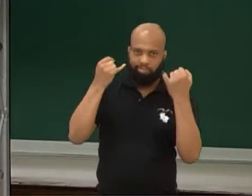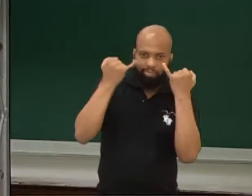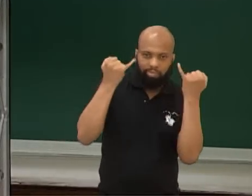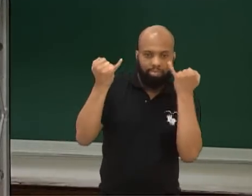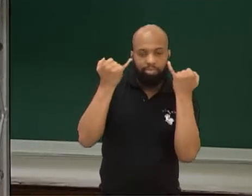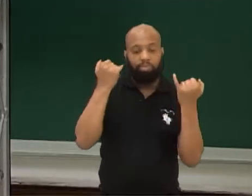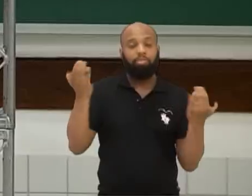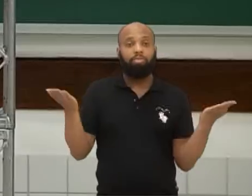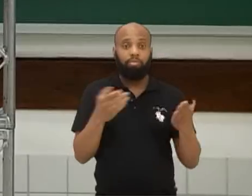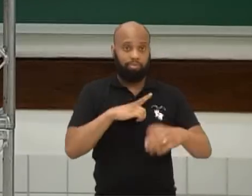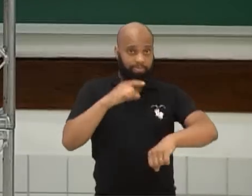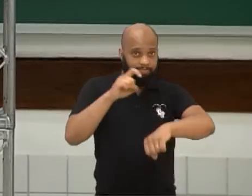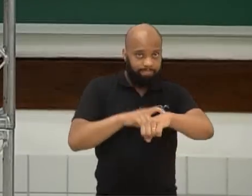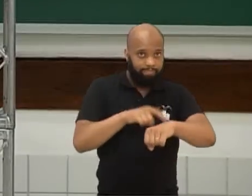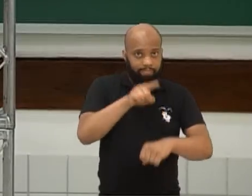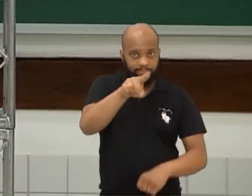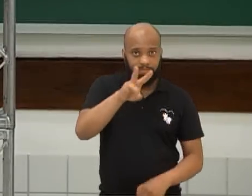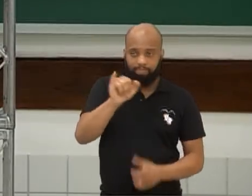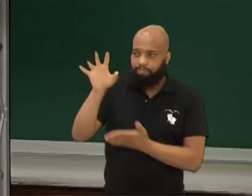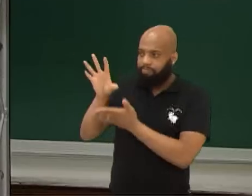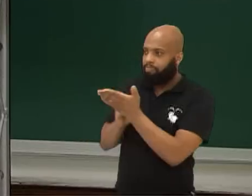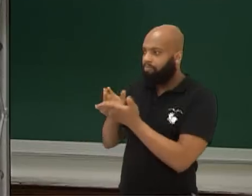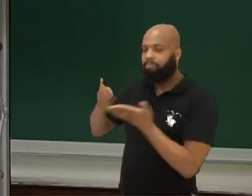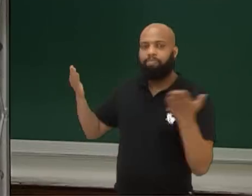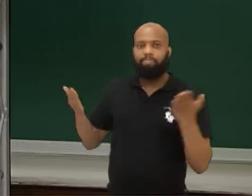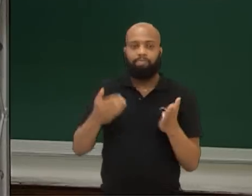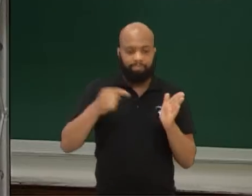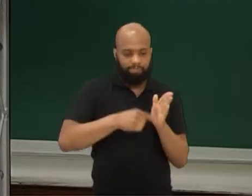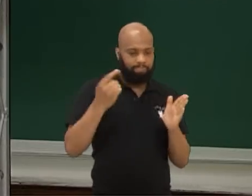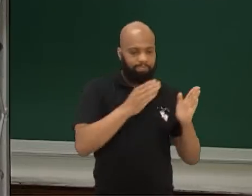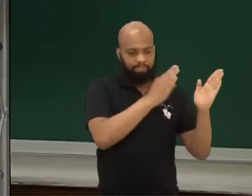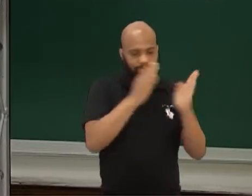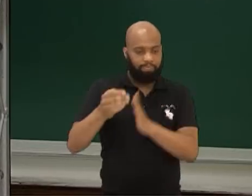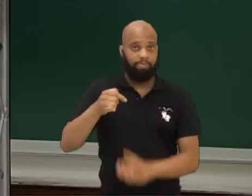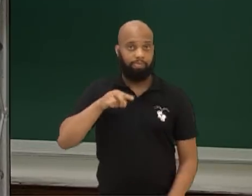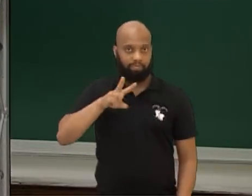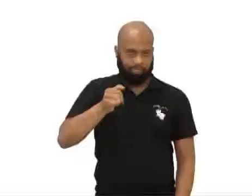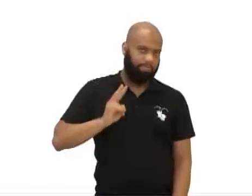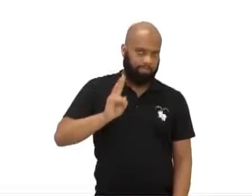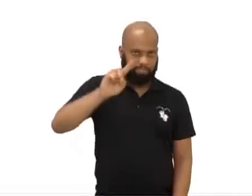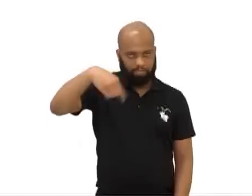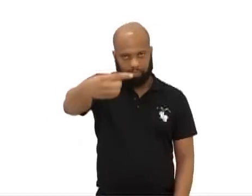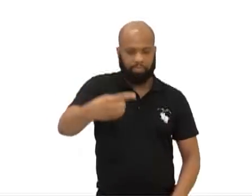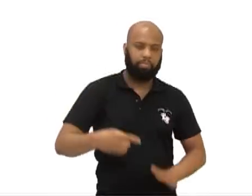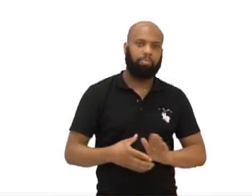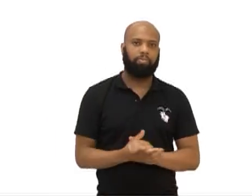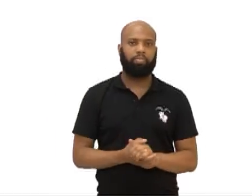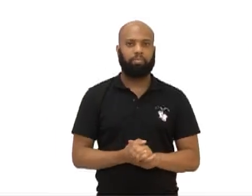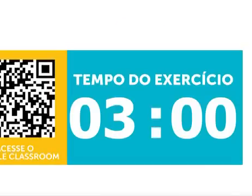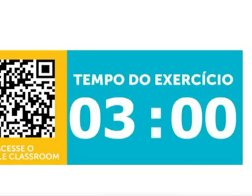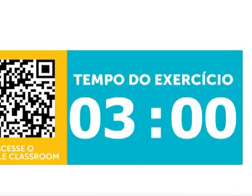E eu vou dar um tempinho para vocês copiarem essa primeira parte e nós já continuamos.